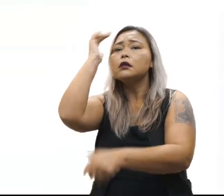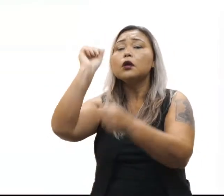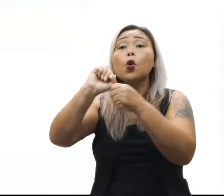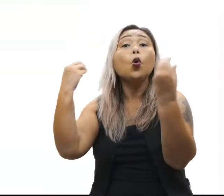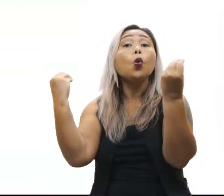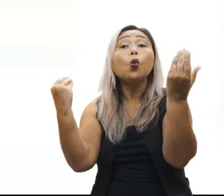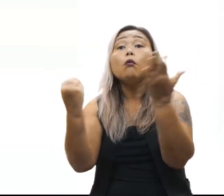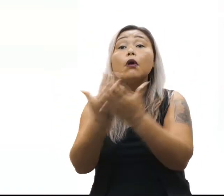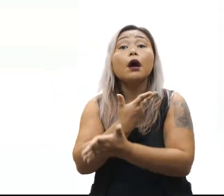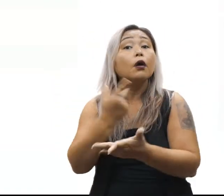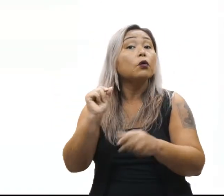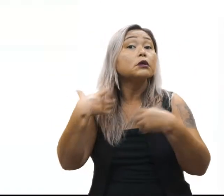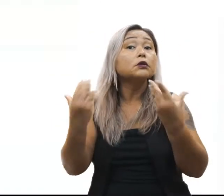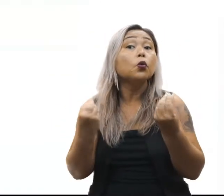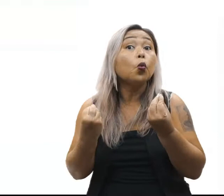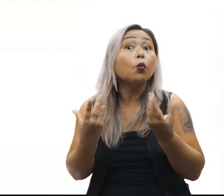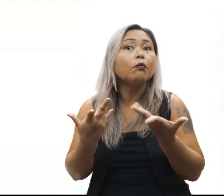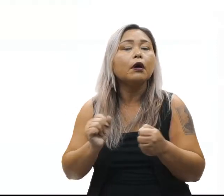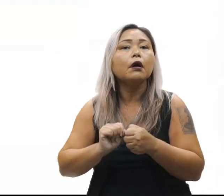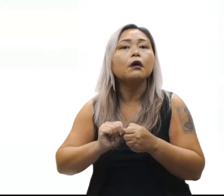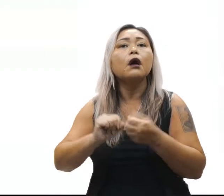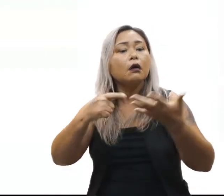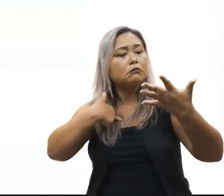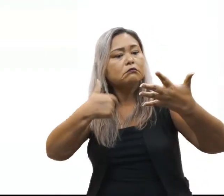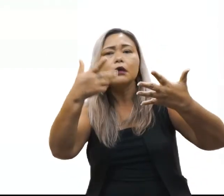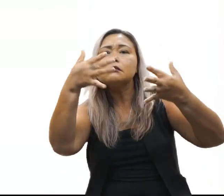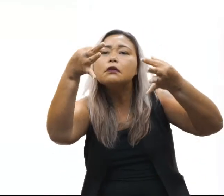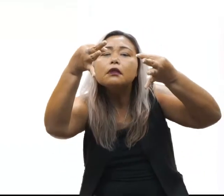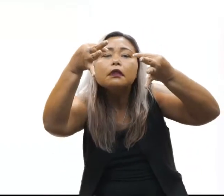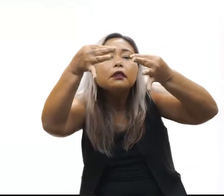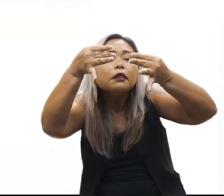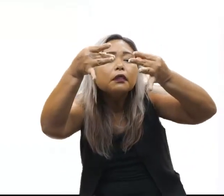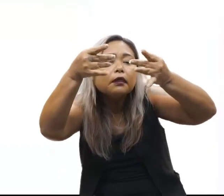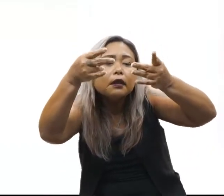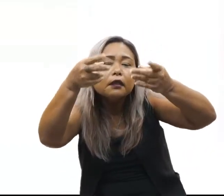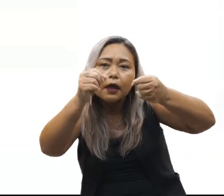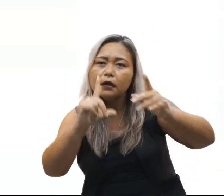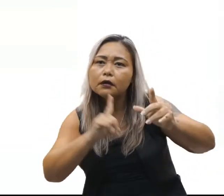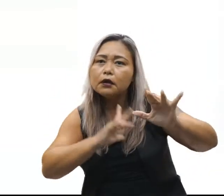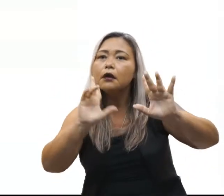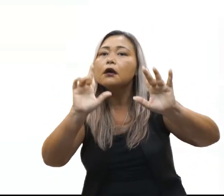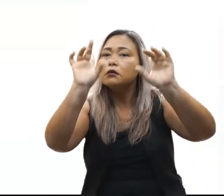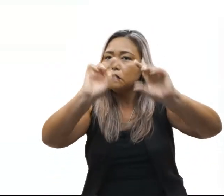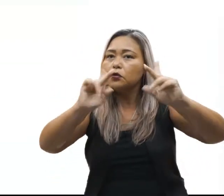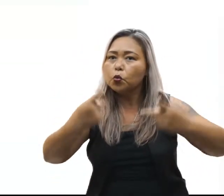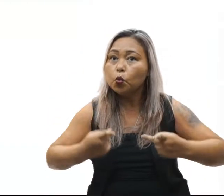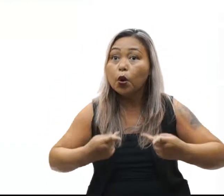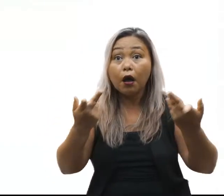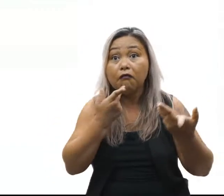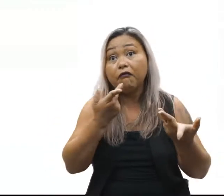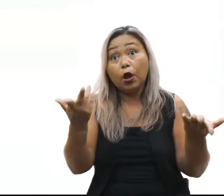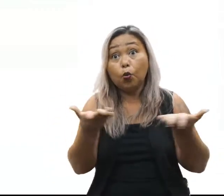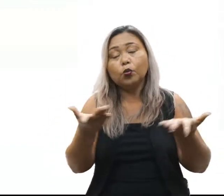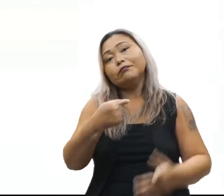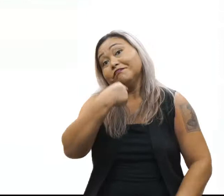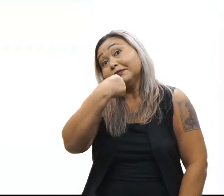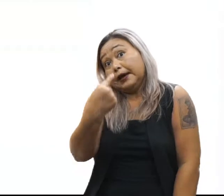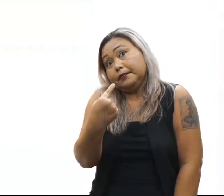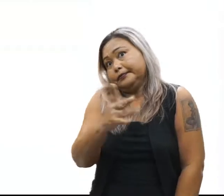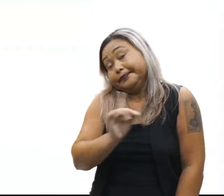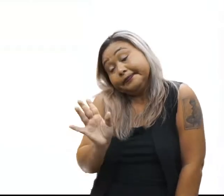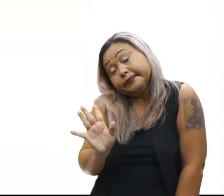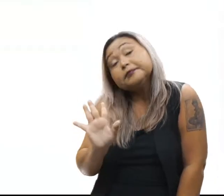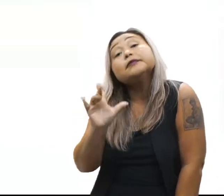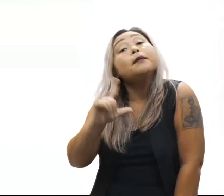aconteceu. Eu tenho todos os detalhes da história dos direitos humanos, dá para a gente falar tudo hoje? Não dá, mas a gente vai tentar